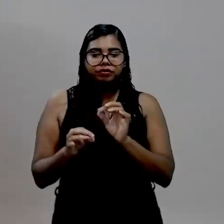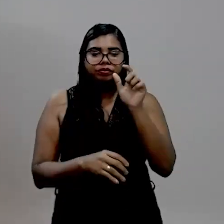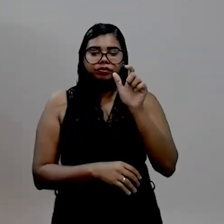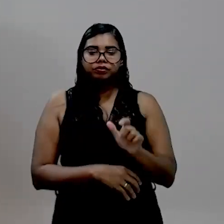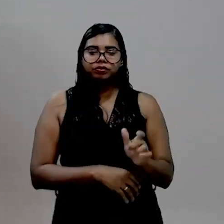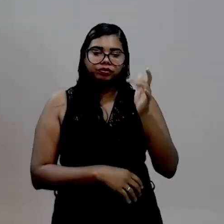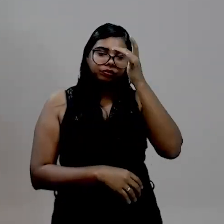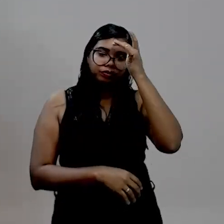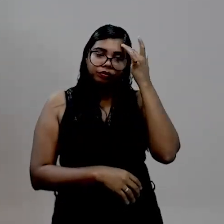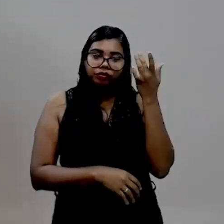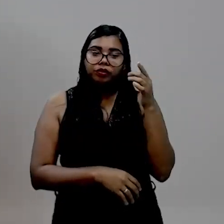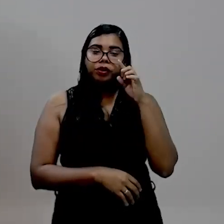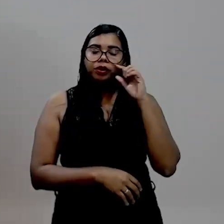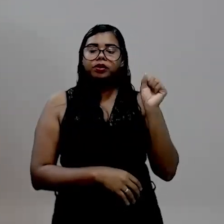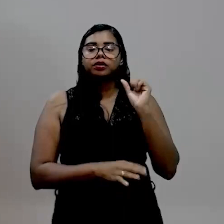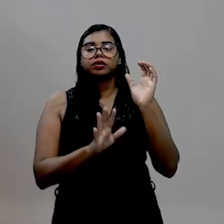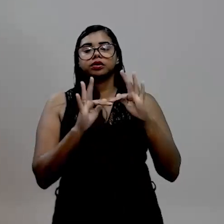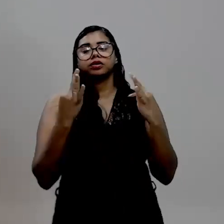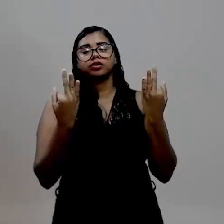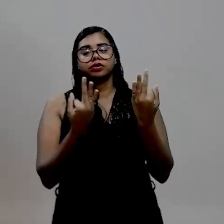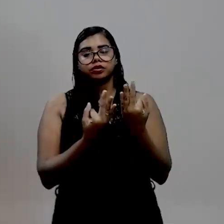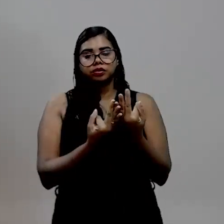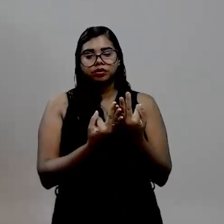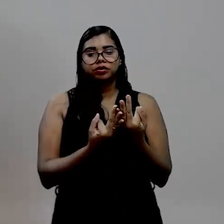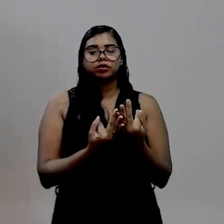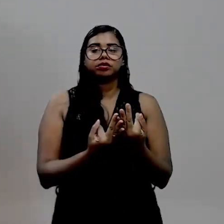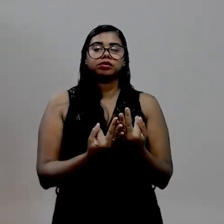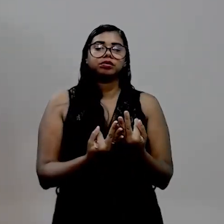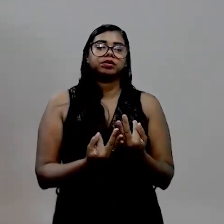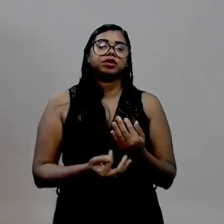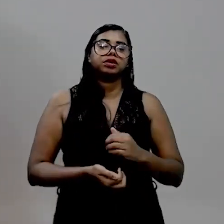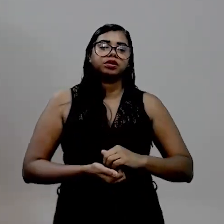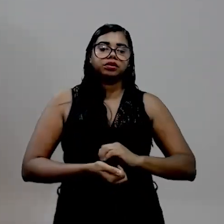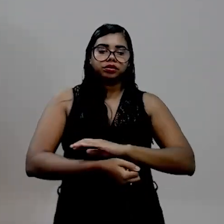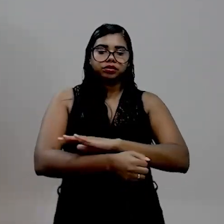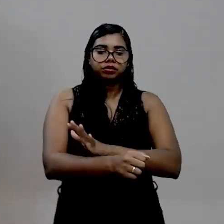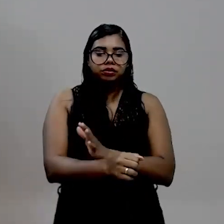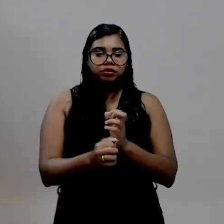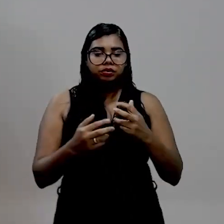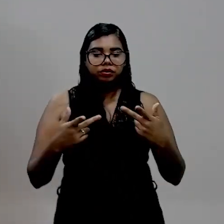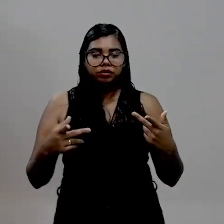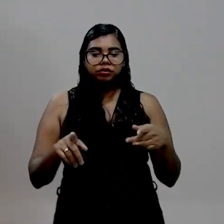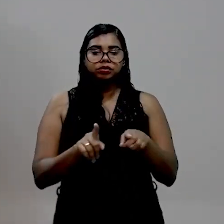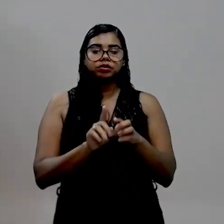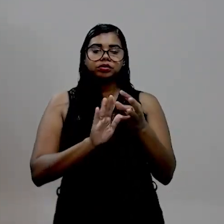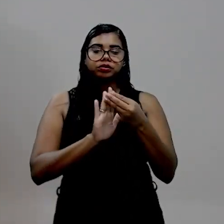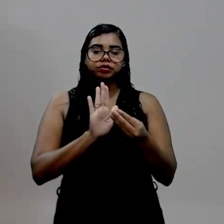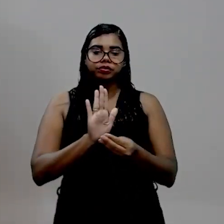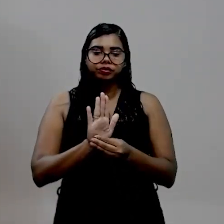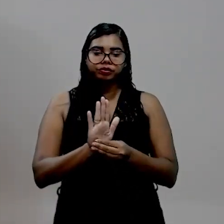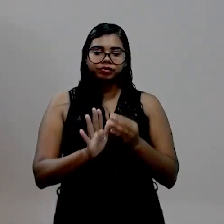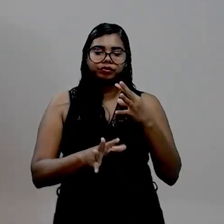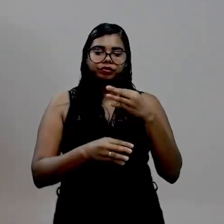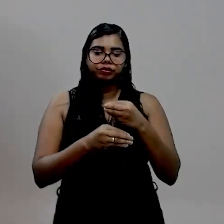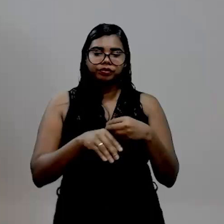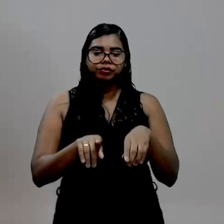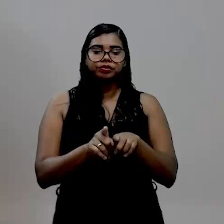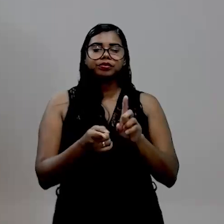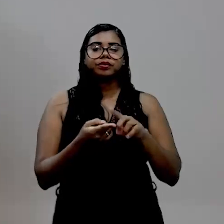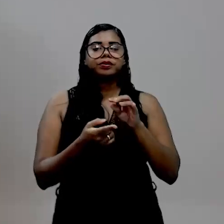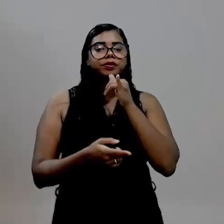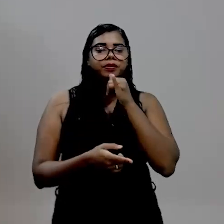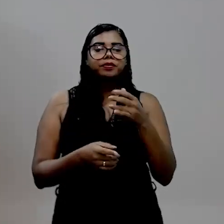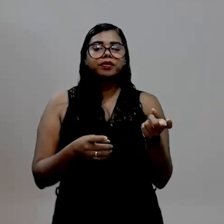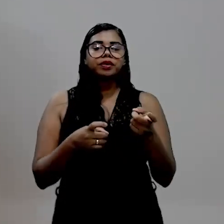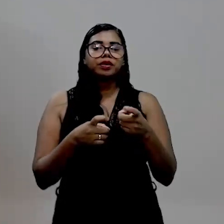o seu risco, idade, raça, obesidade, e aí você aplica os protocolos de acompanhamento. Então, porque o meu médico só faz